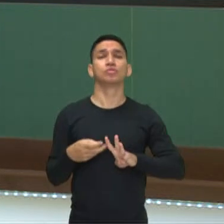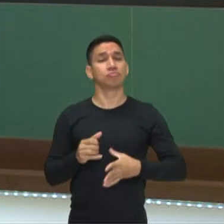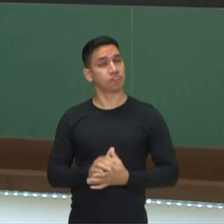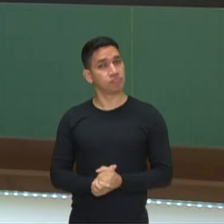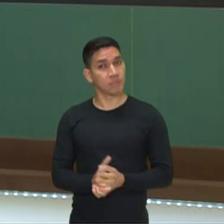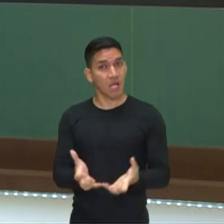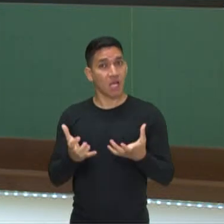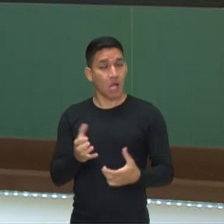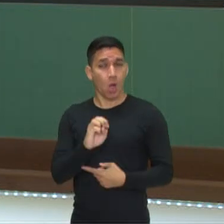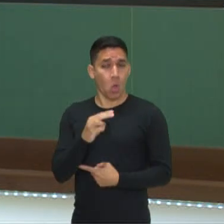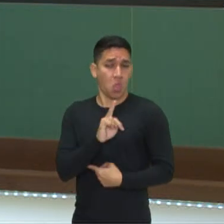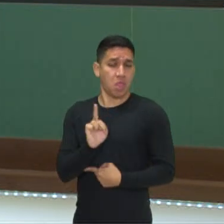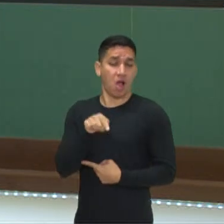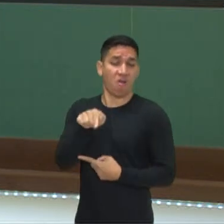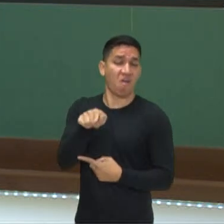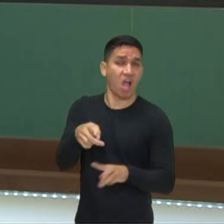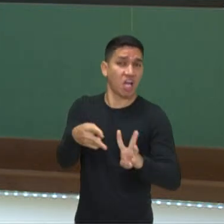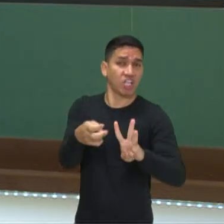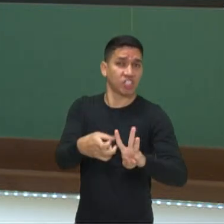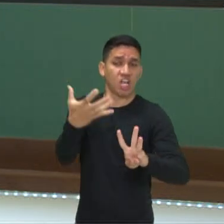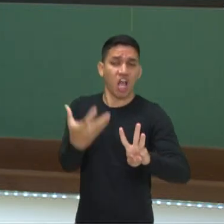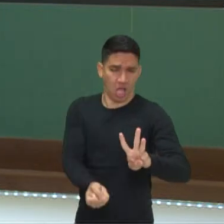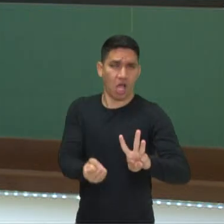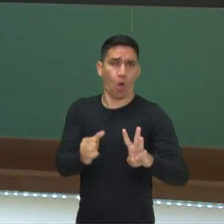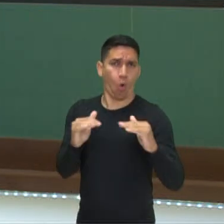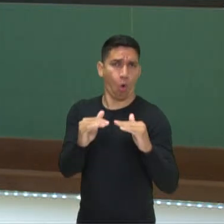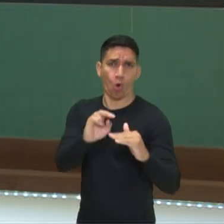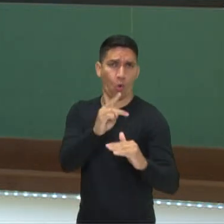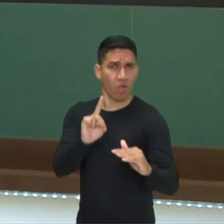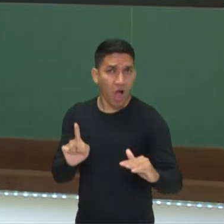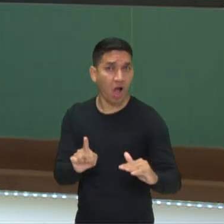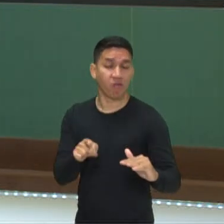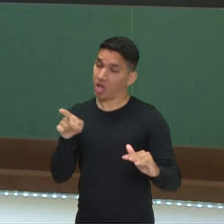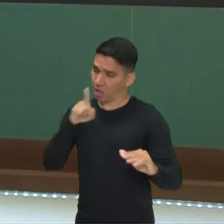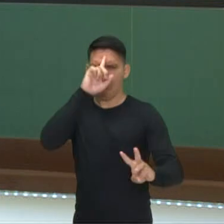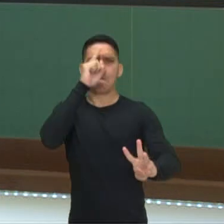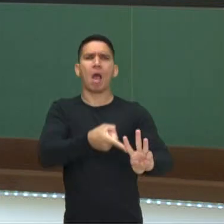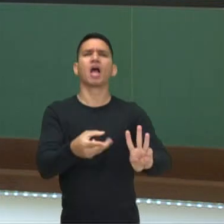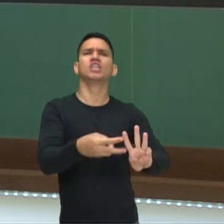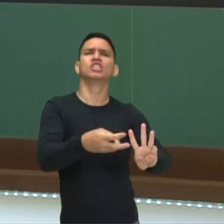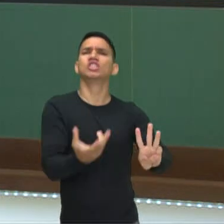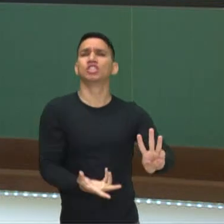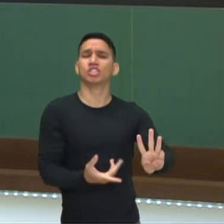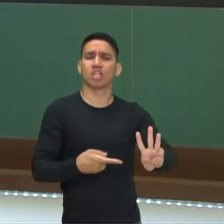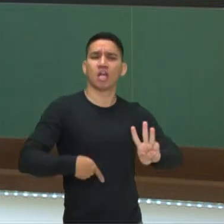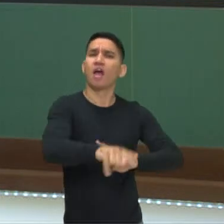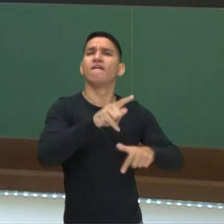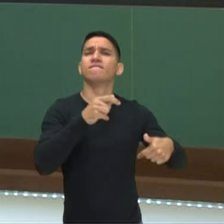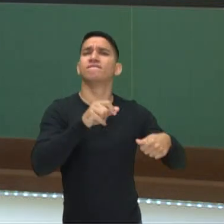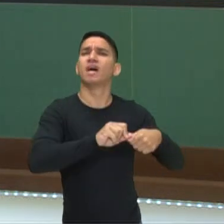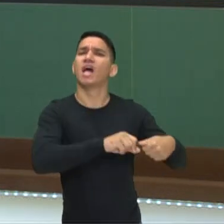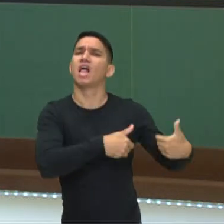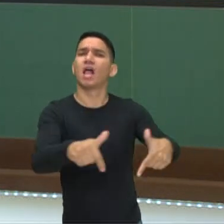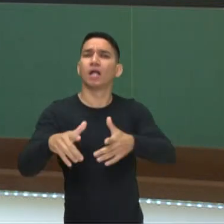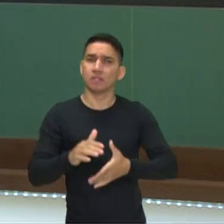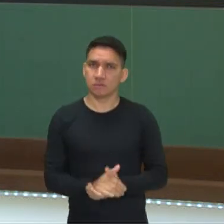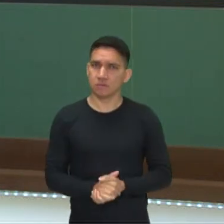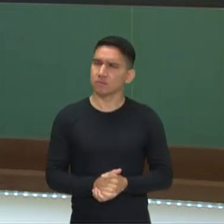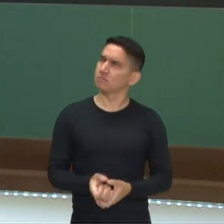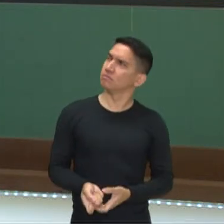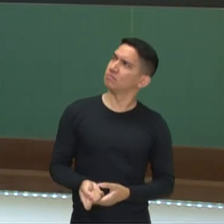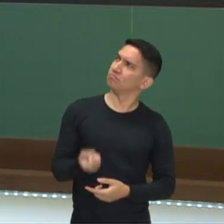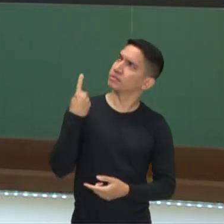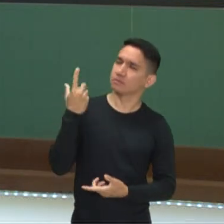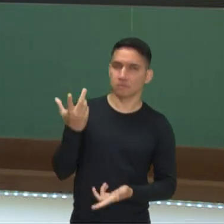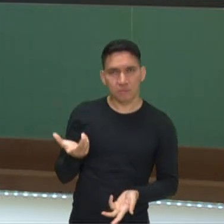ou não, esses indígenas. Ele tinha o direito, né, sobre esse, quase como se fosse o direito sobre o corpo dessa pessoa, sobre o trabalho que ele vai